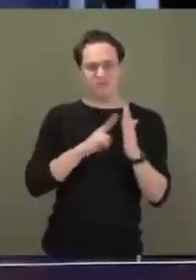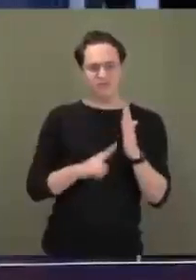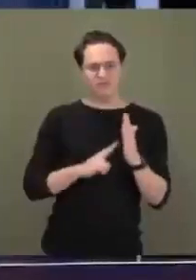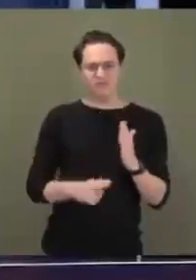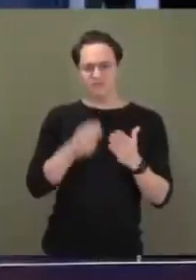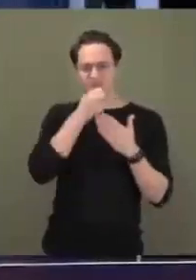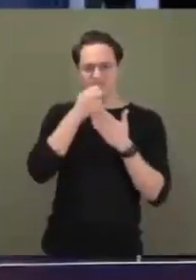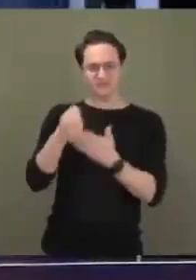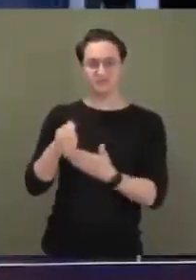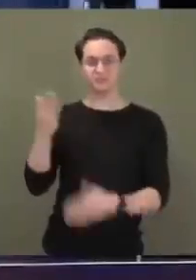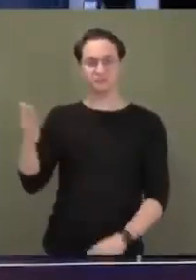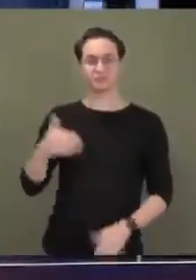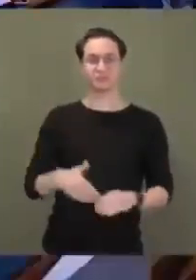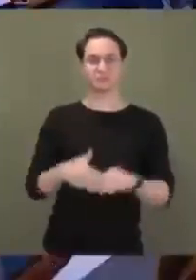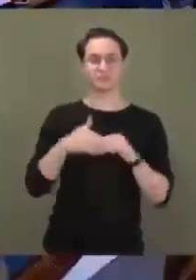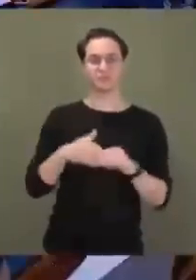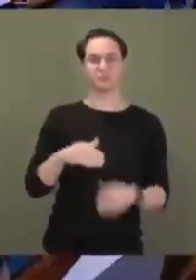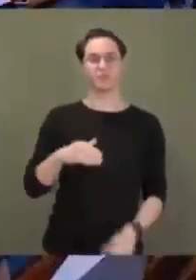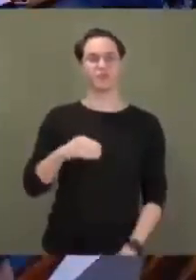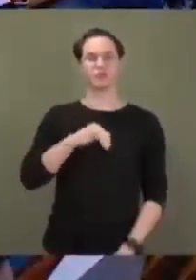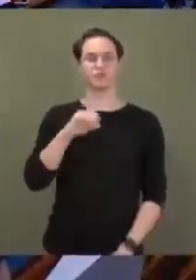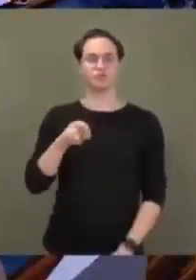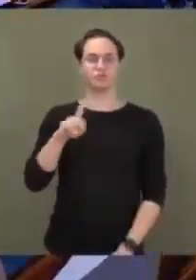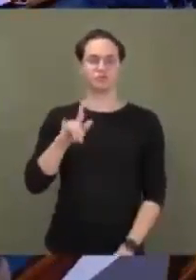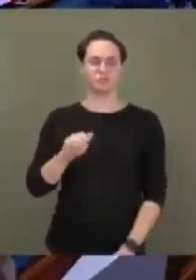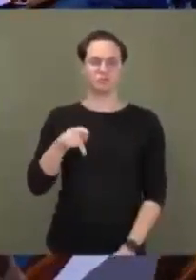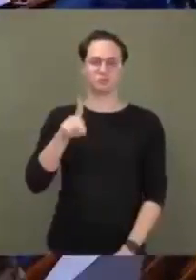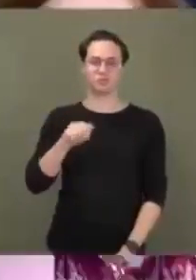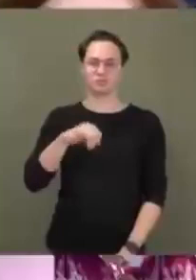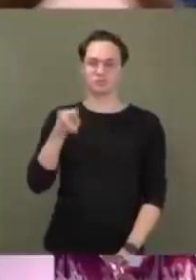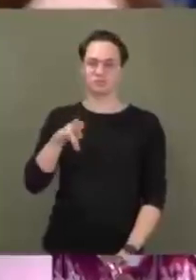A palavra pela ordem, líder Jorge Cajuru.